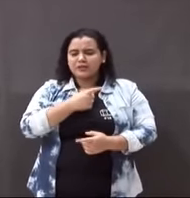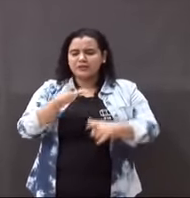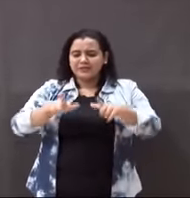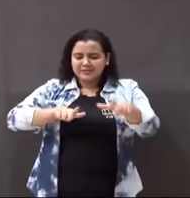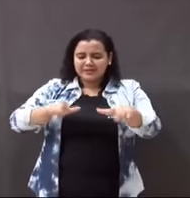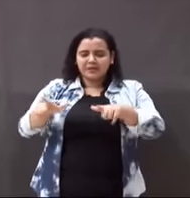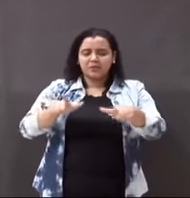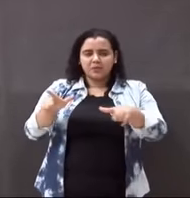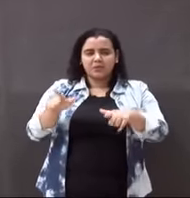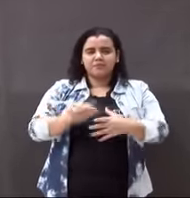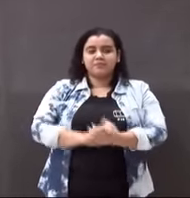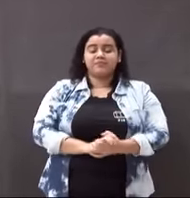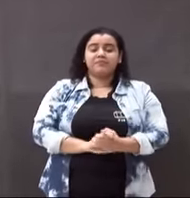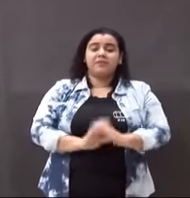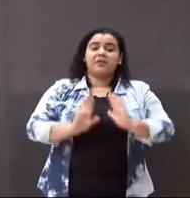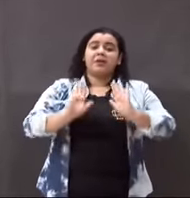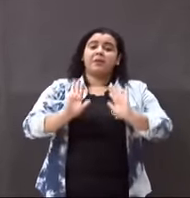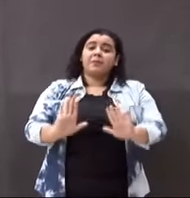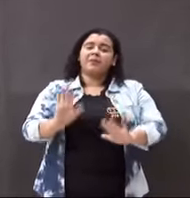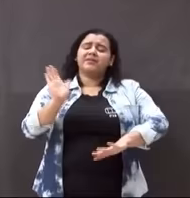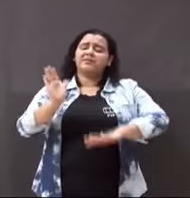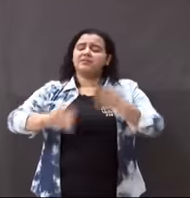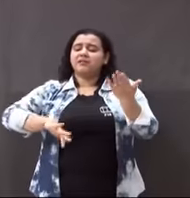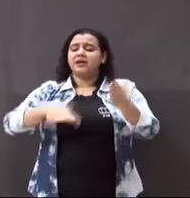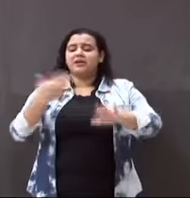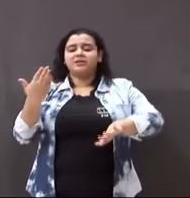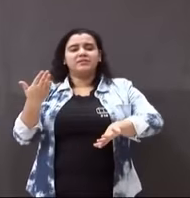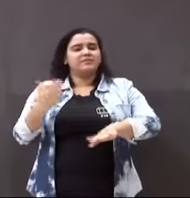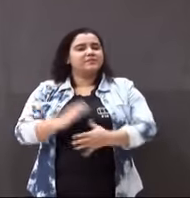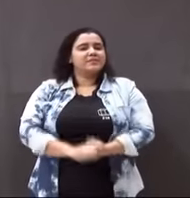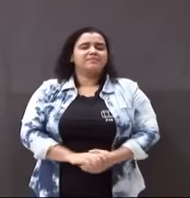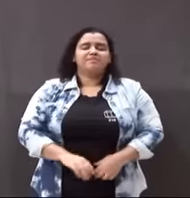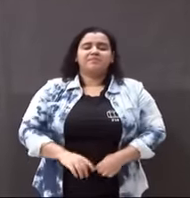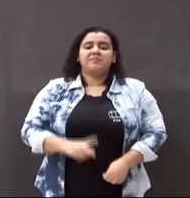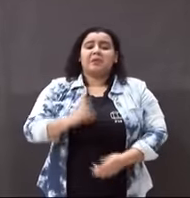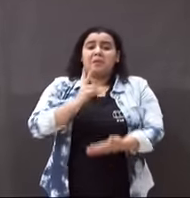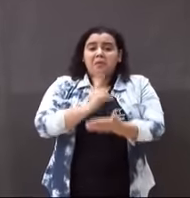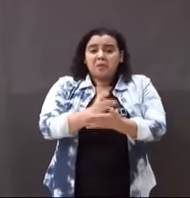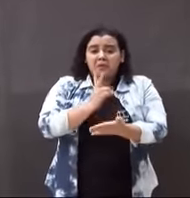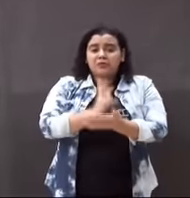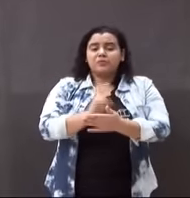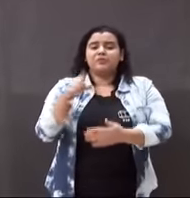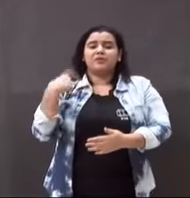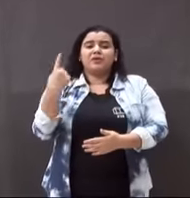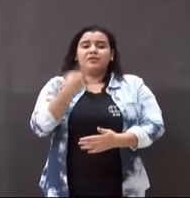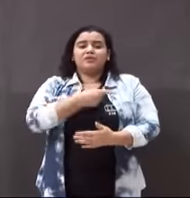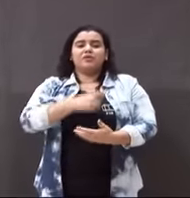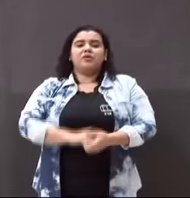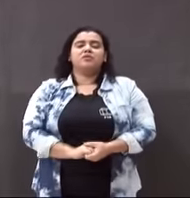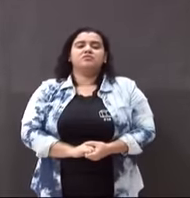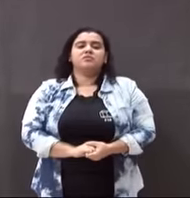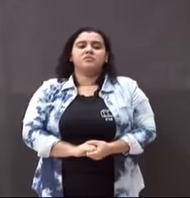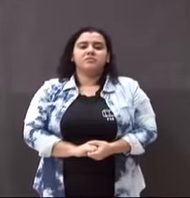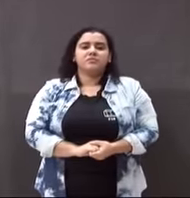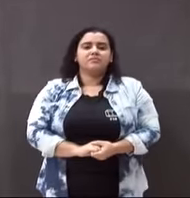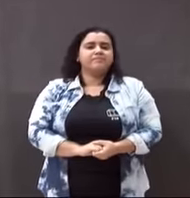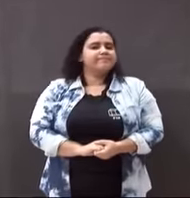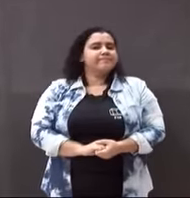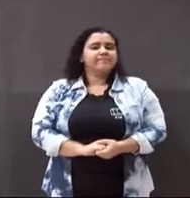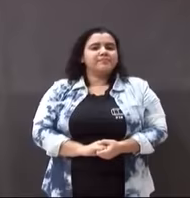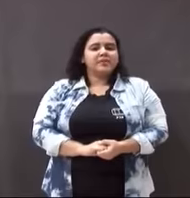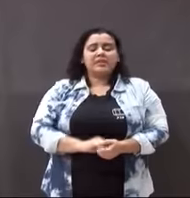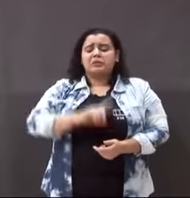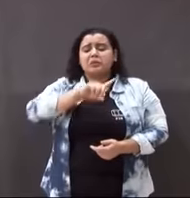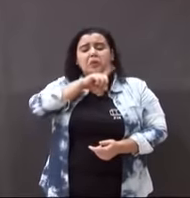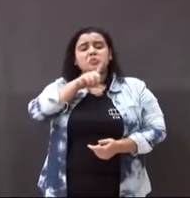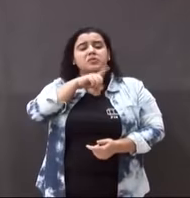Mas tem horas que melhor do que ser profissional e ter conhecimento é parar para ouvir Jesus